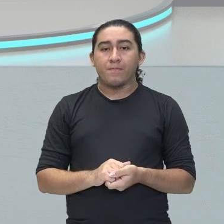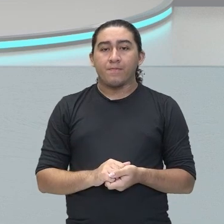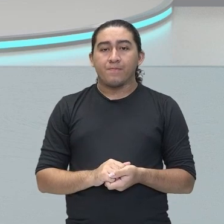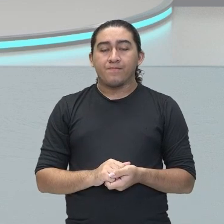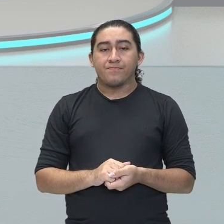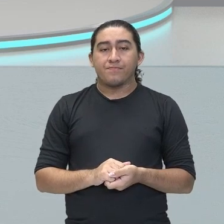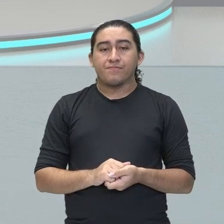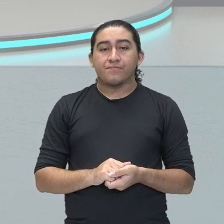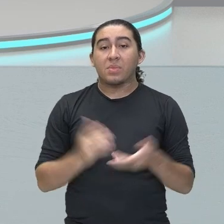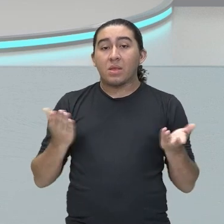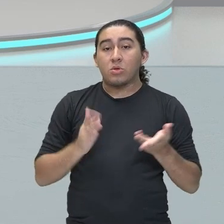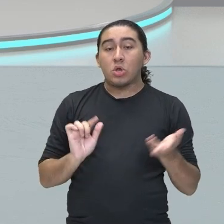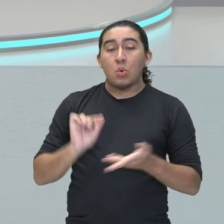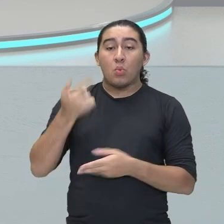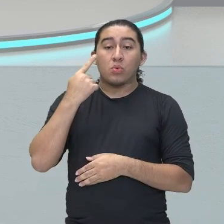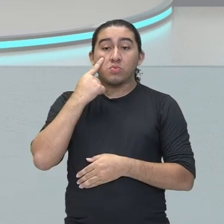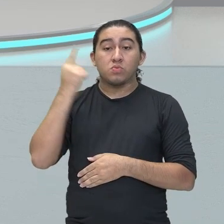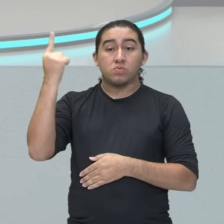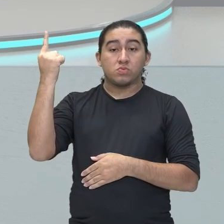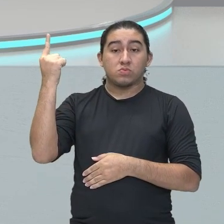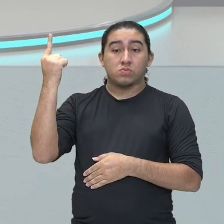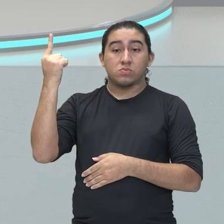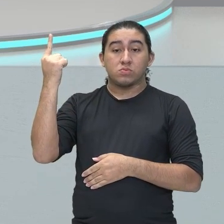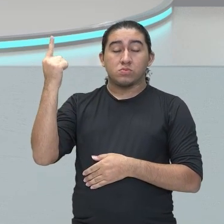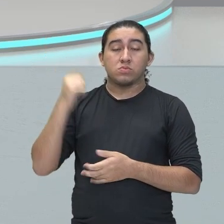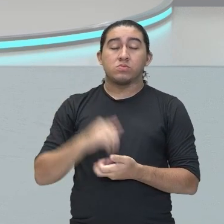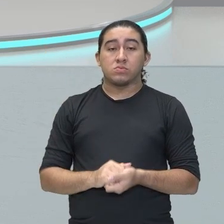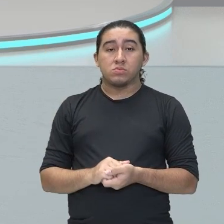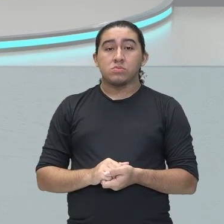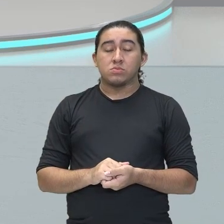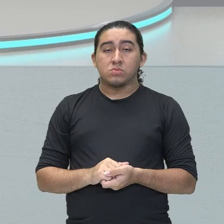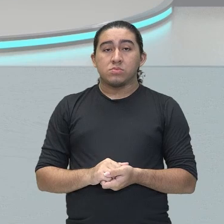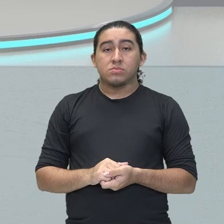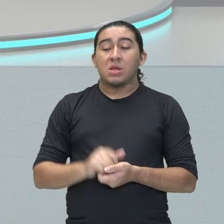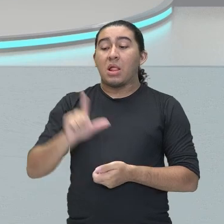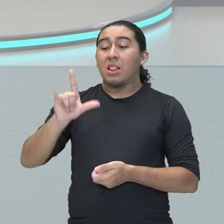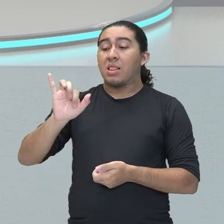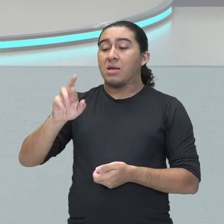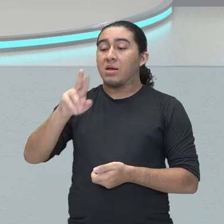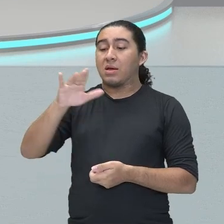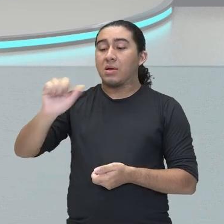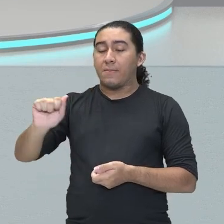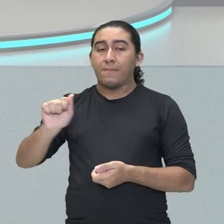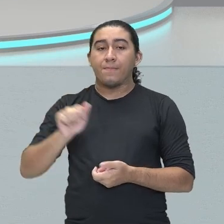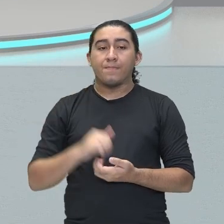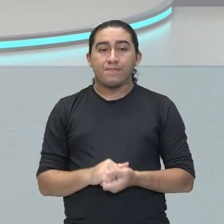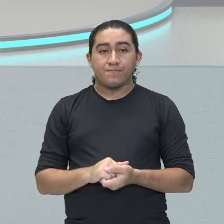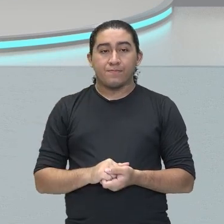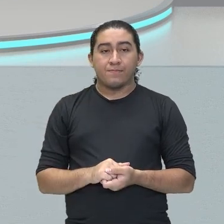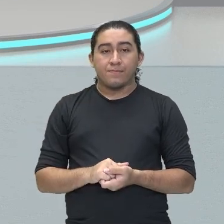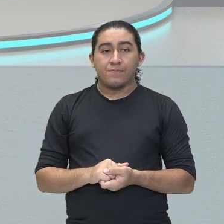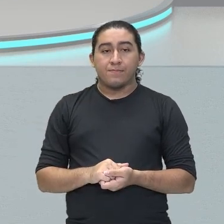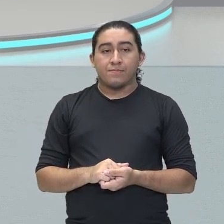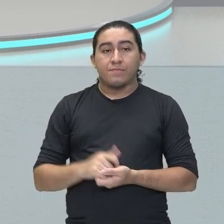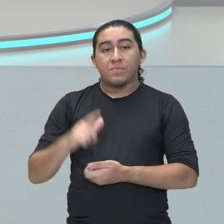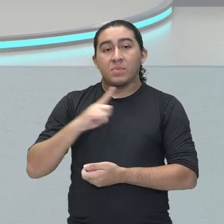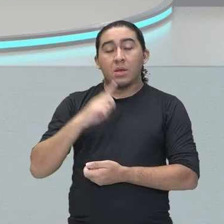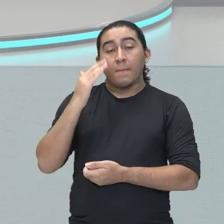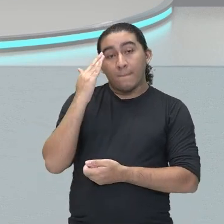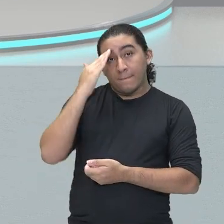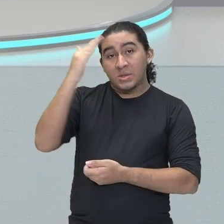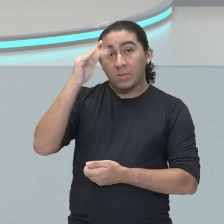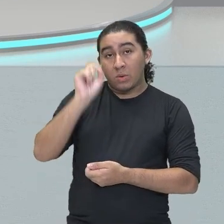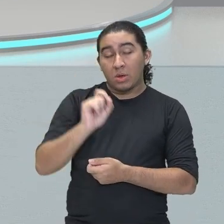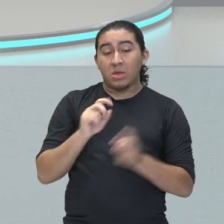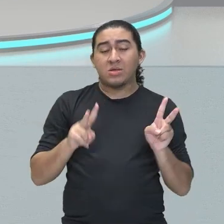lírica camoniana. A lírica camoniana é composta principalmente de